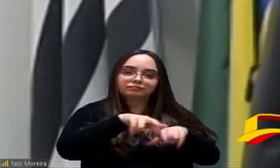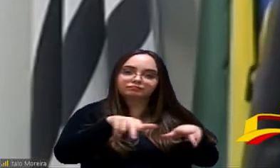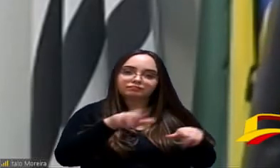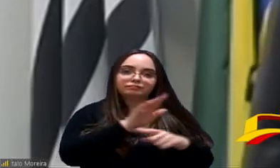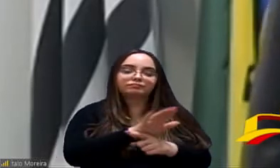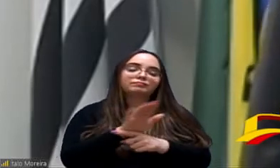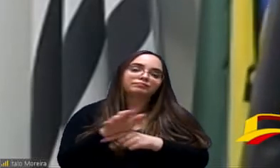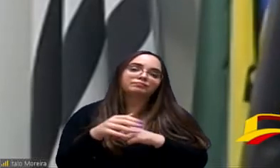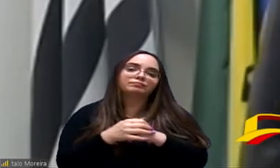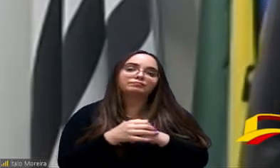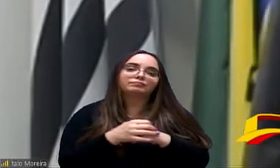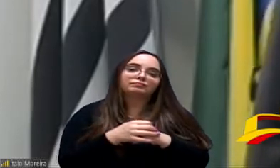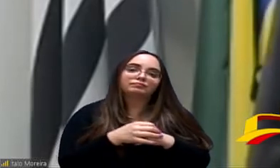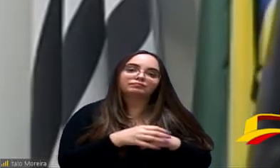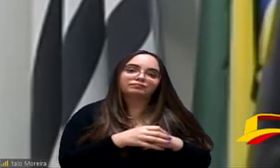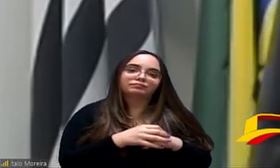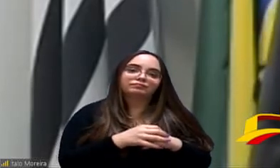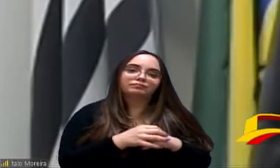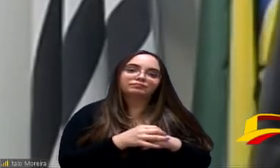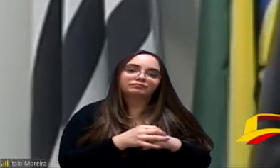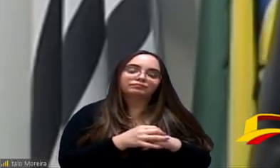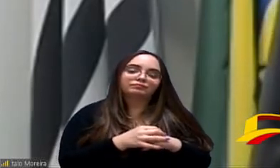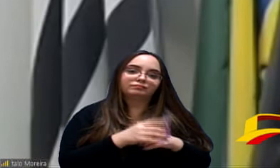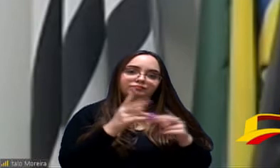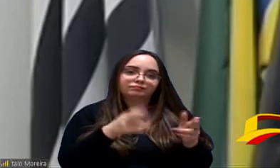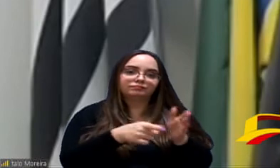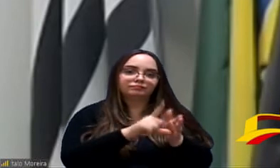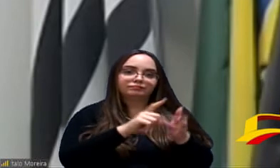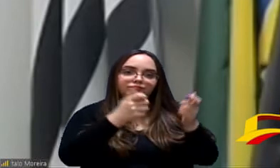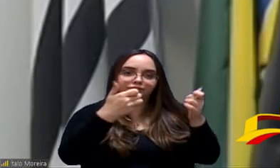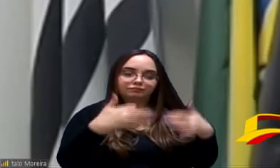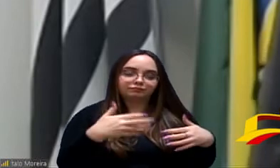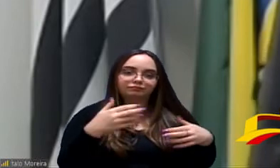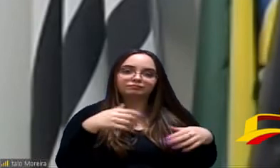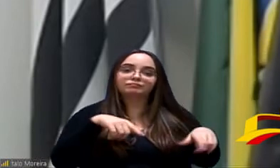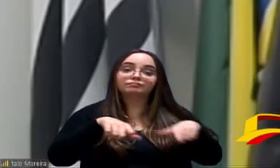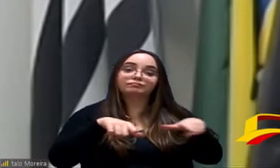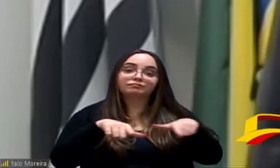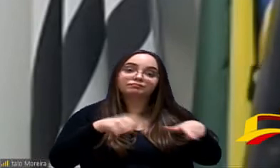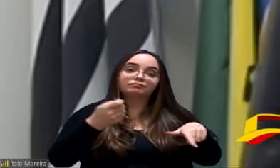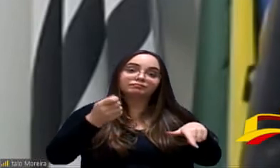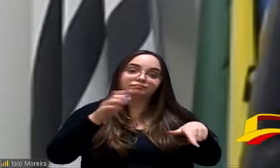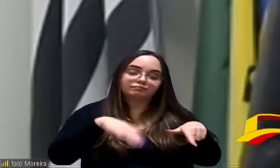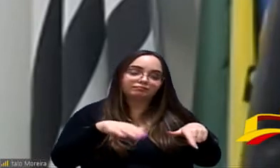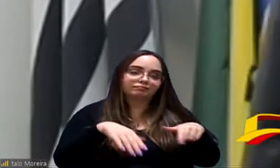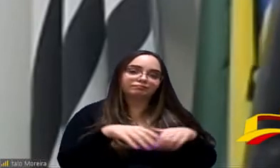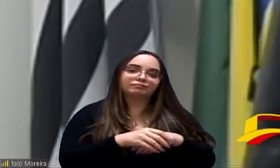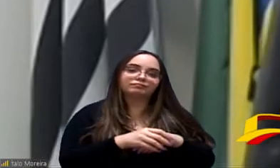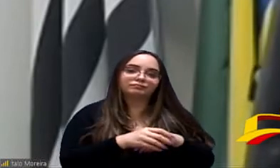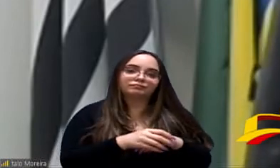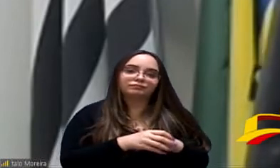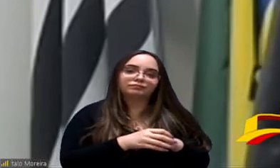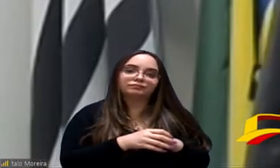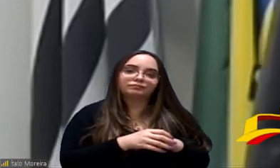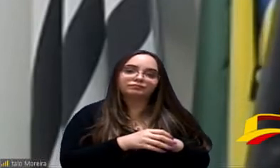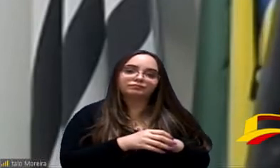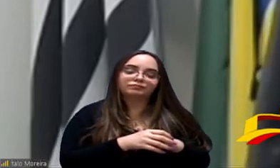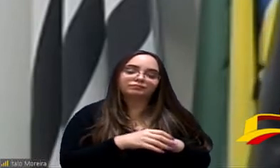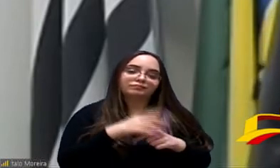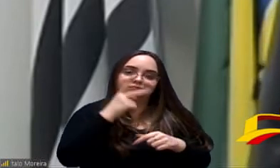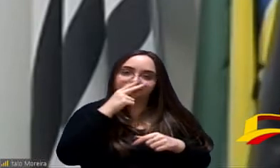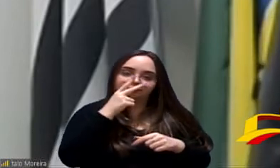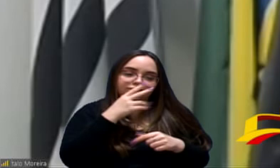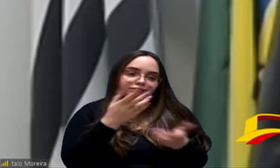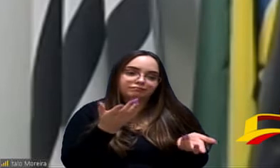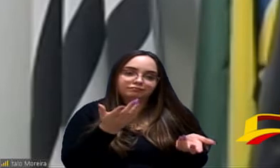inclusive, que era do poder público. Né. Então, é como o senhor falou, é um trabalho barato, porque o poder público é praticamente custo zero. O